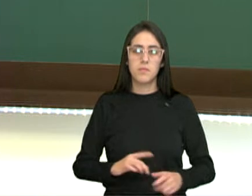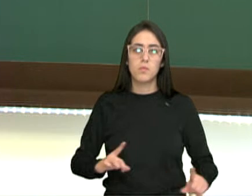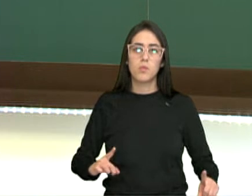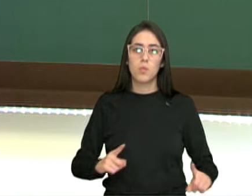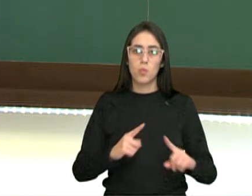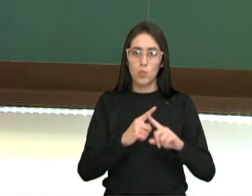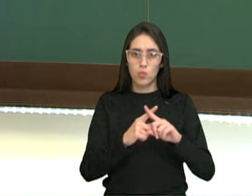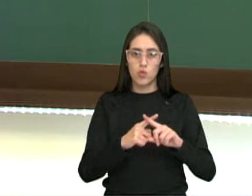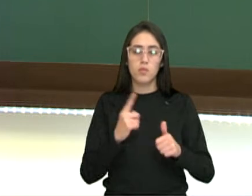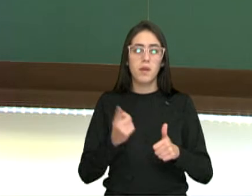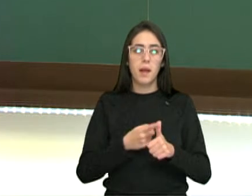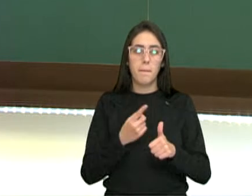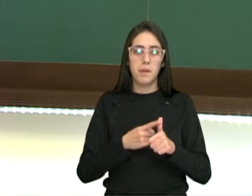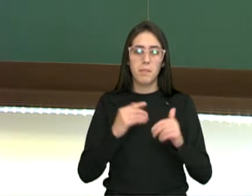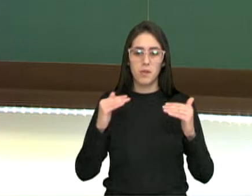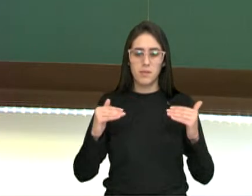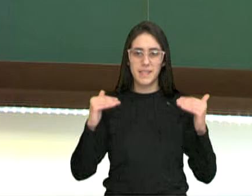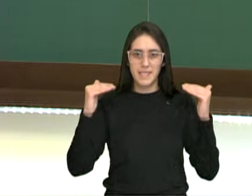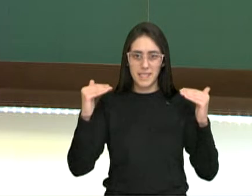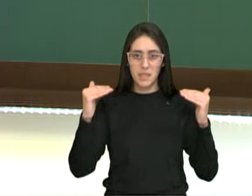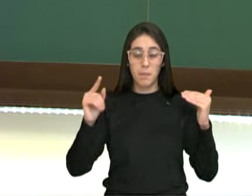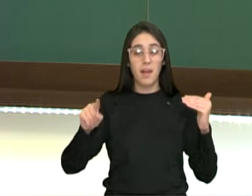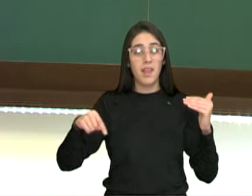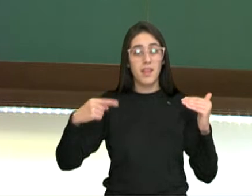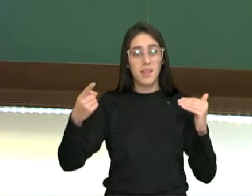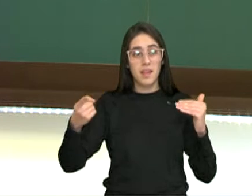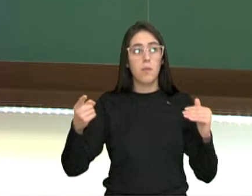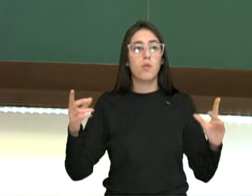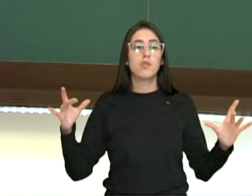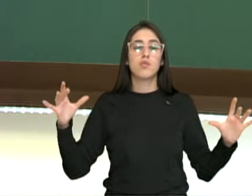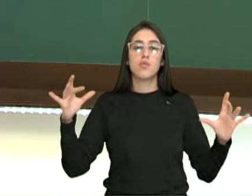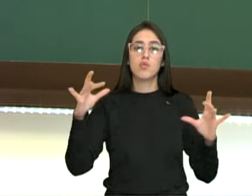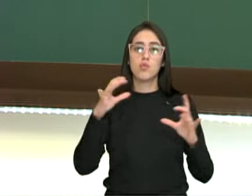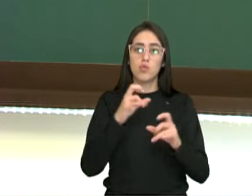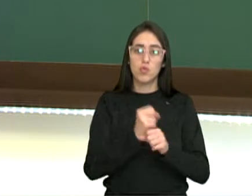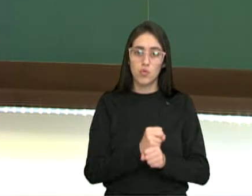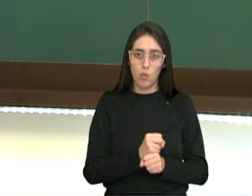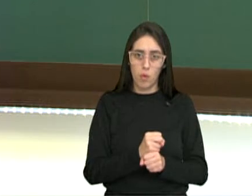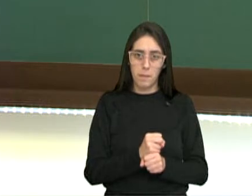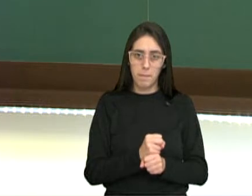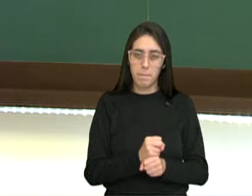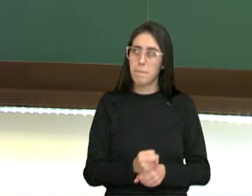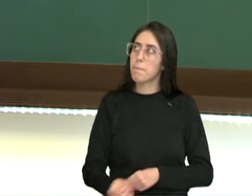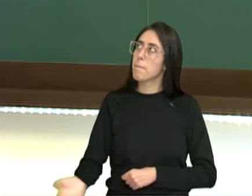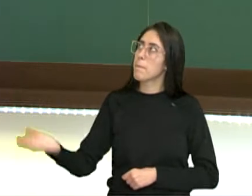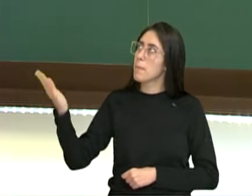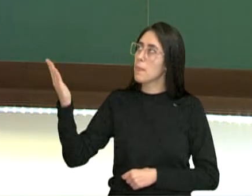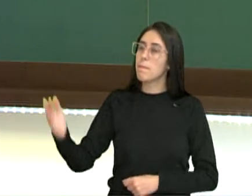Multiplicamos primeiro aqui em cima e depois somamos esses valores. Então, eu vou ter